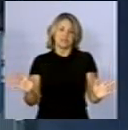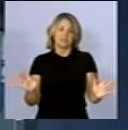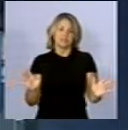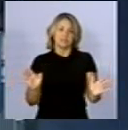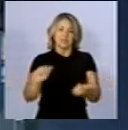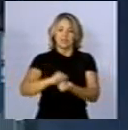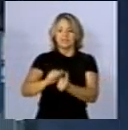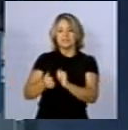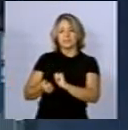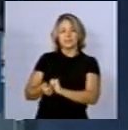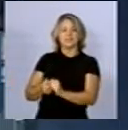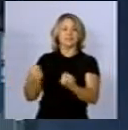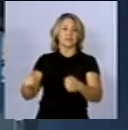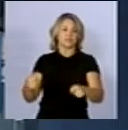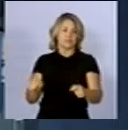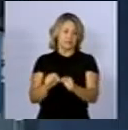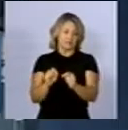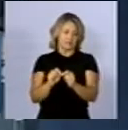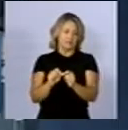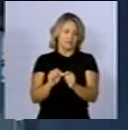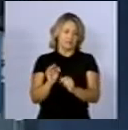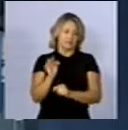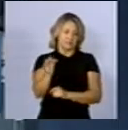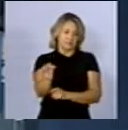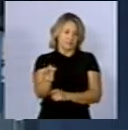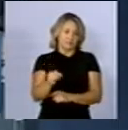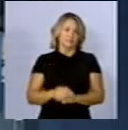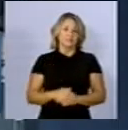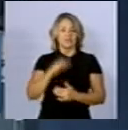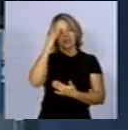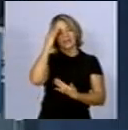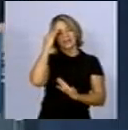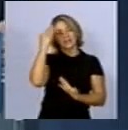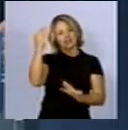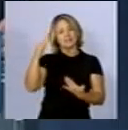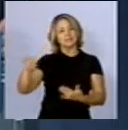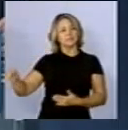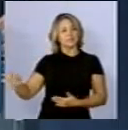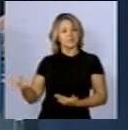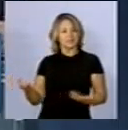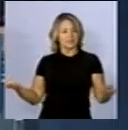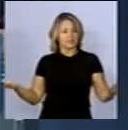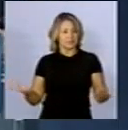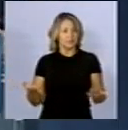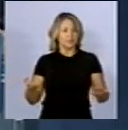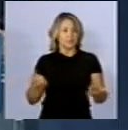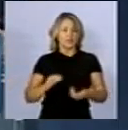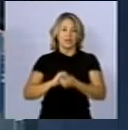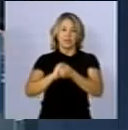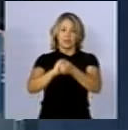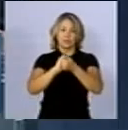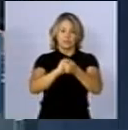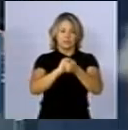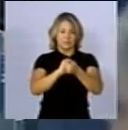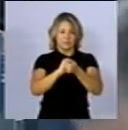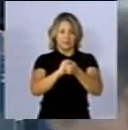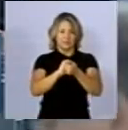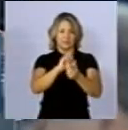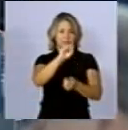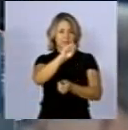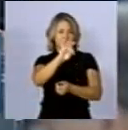adaptações que ven a ser feitas. Eu agradeço a oportunidade e cumprimento o